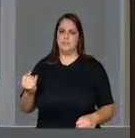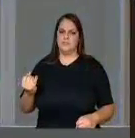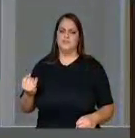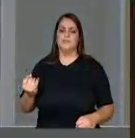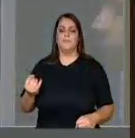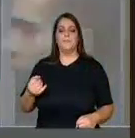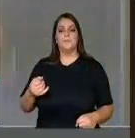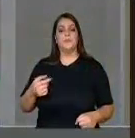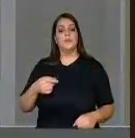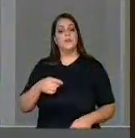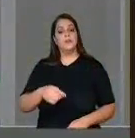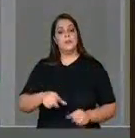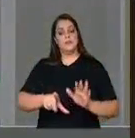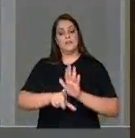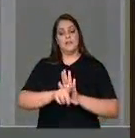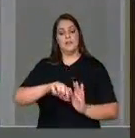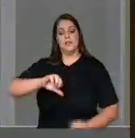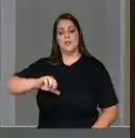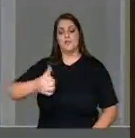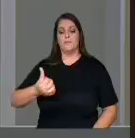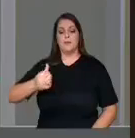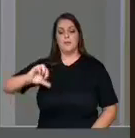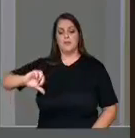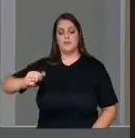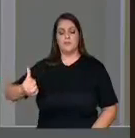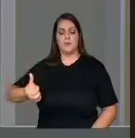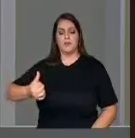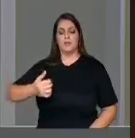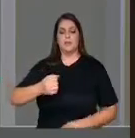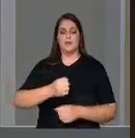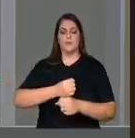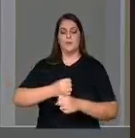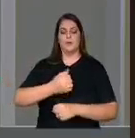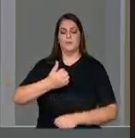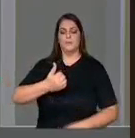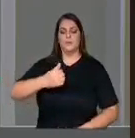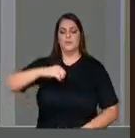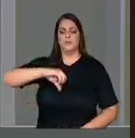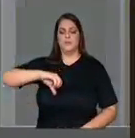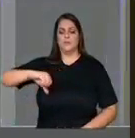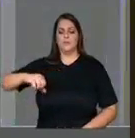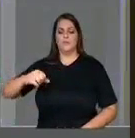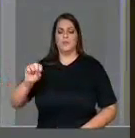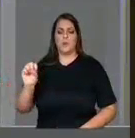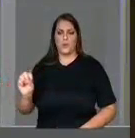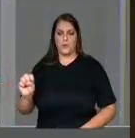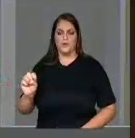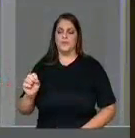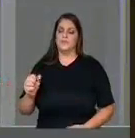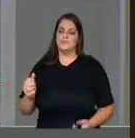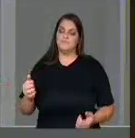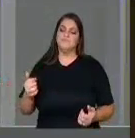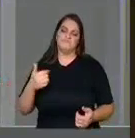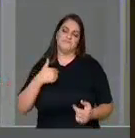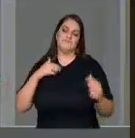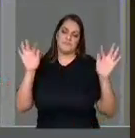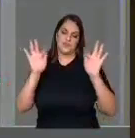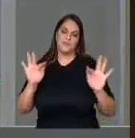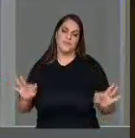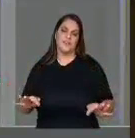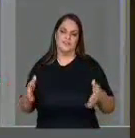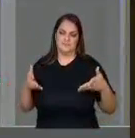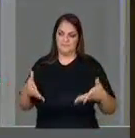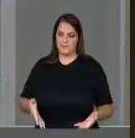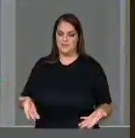9696 de 1998. A gente fica feliz de estar aqui nessa manhã de hoje, cumprimentar o deputado